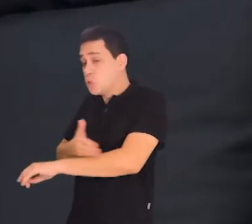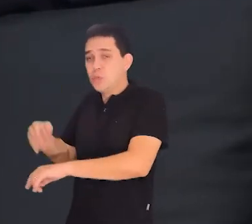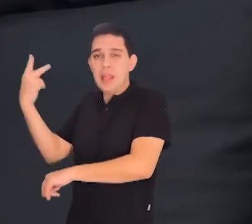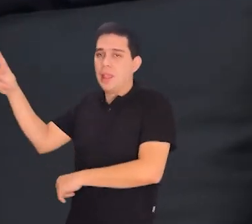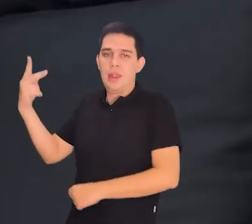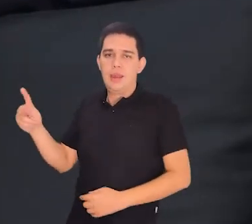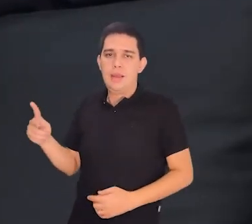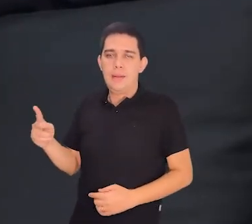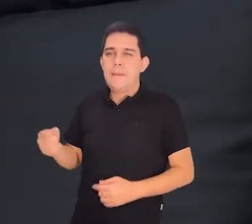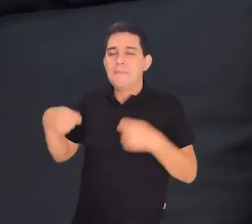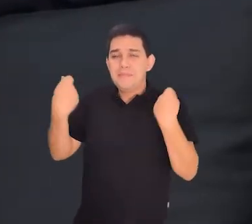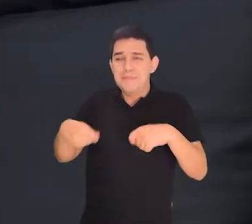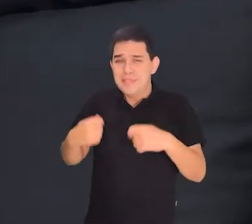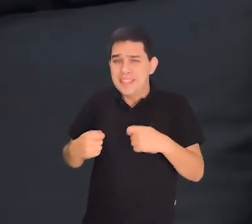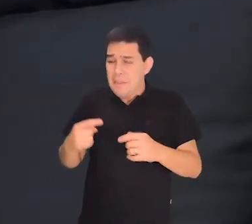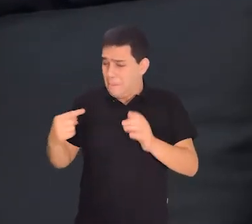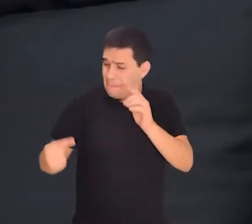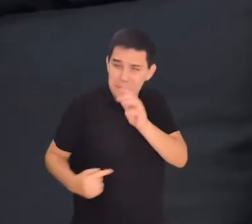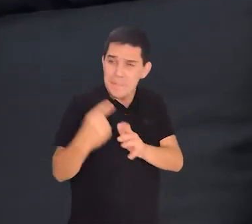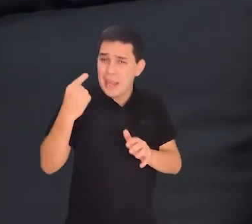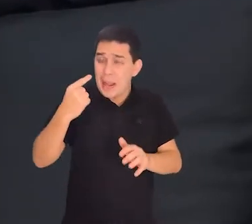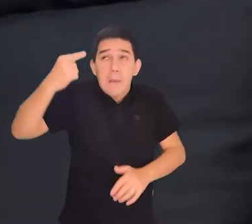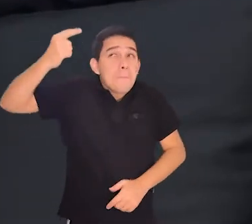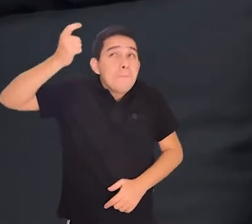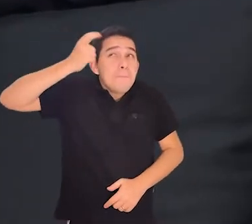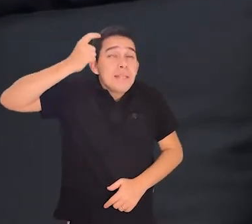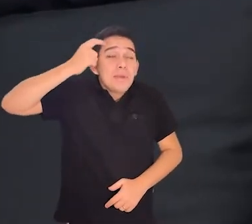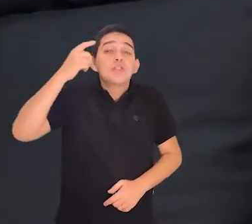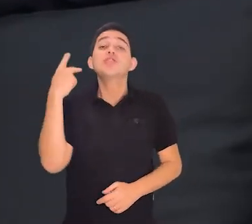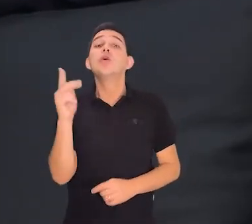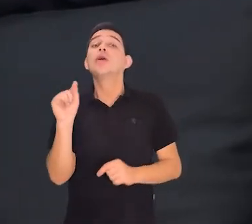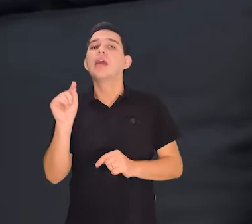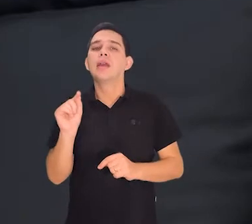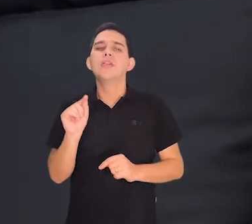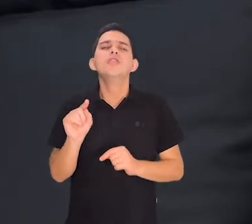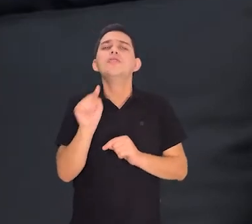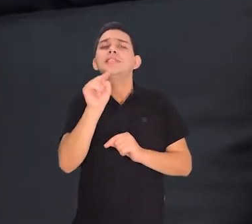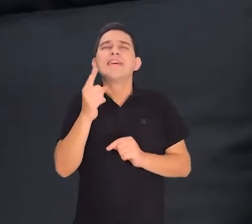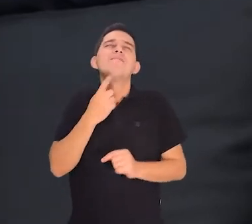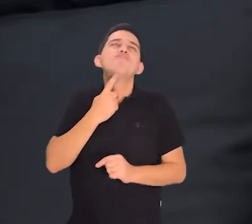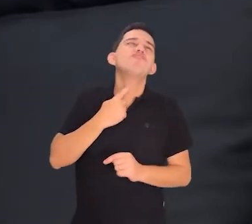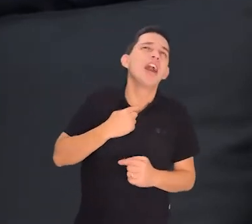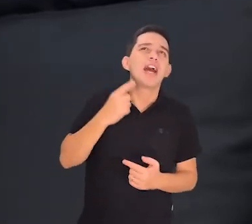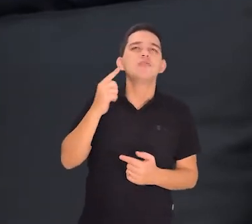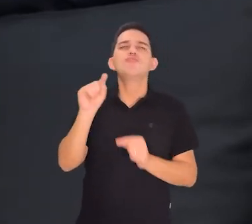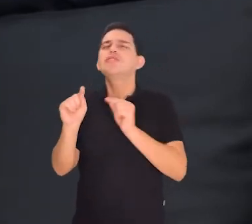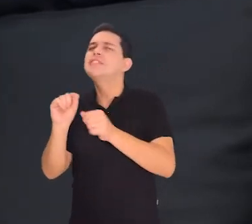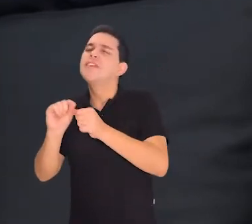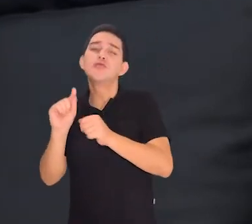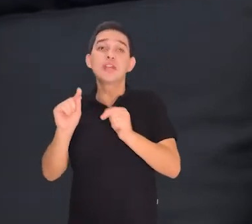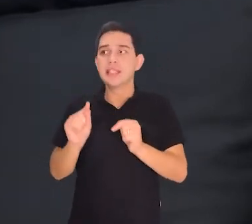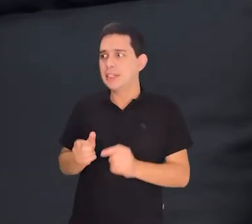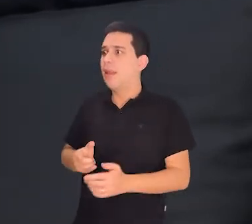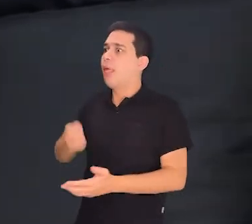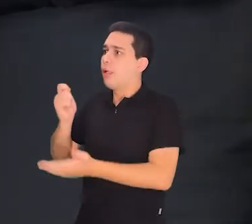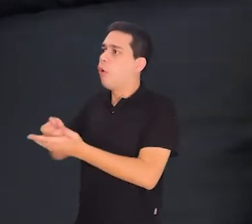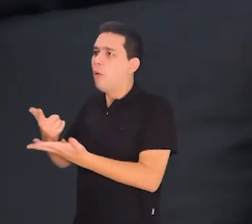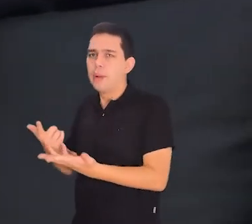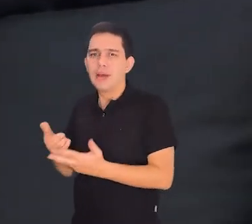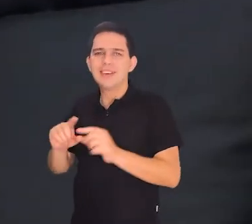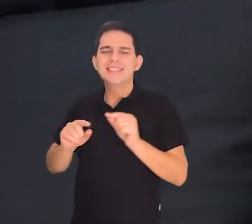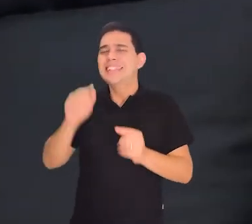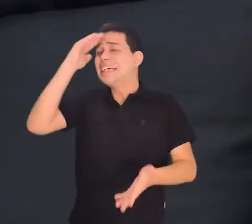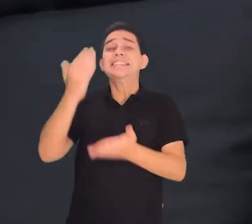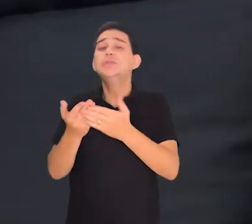funciona o seu padrão mental, o seu modelo de comportamento que te leva para o endividamento. O que você faz? O que você acredita? Você é